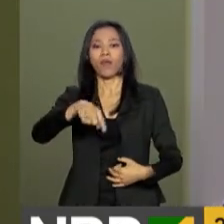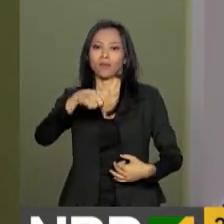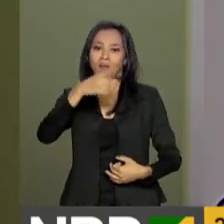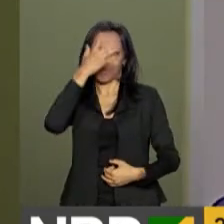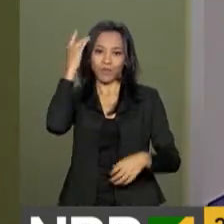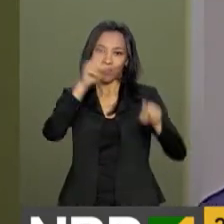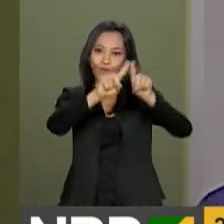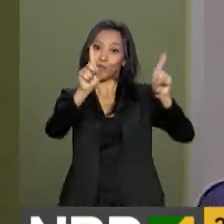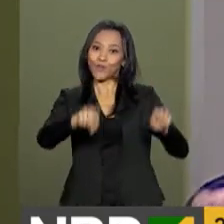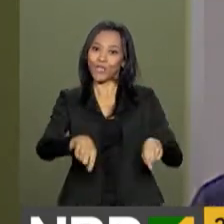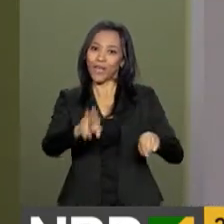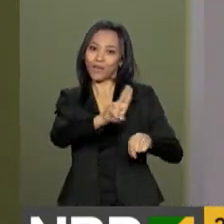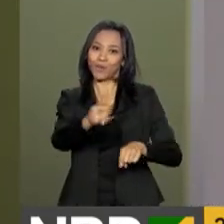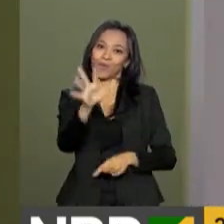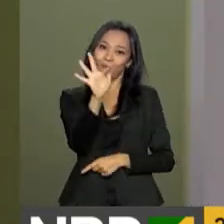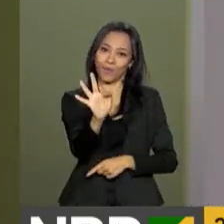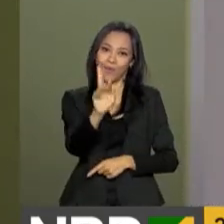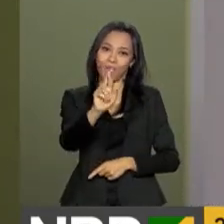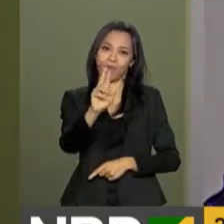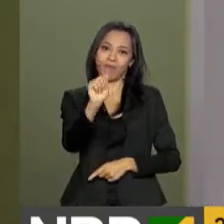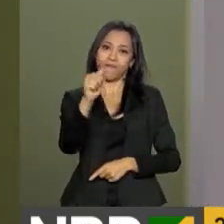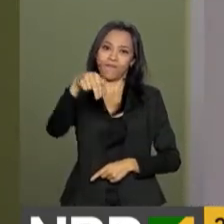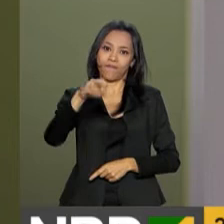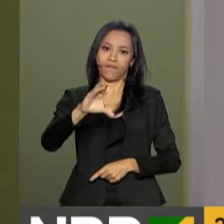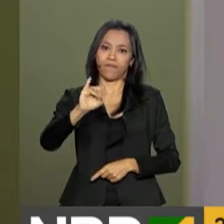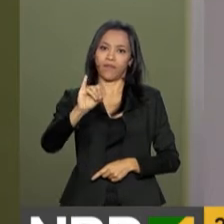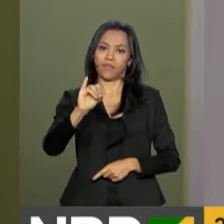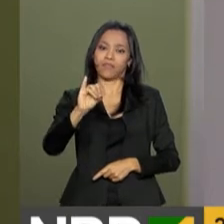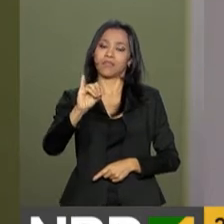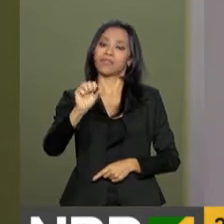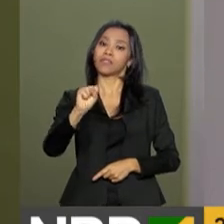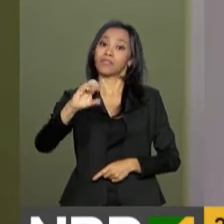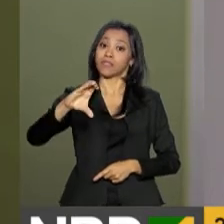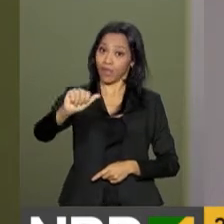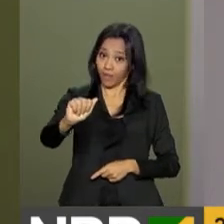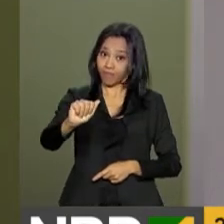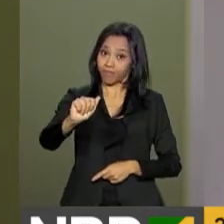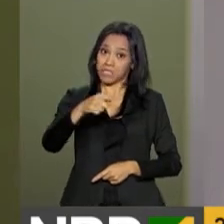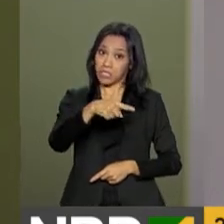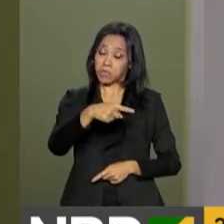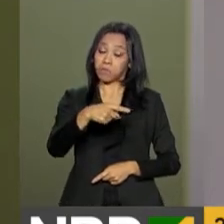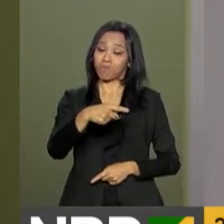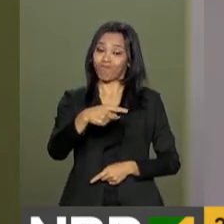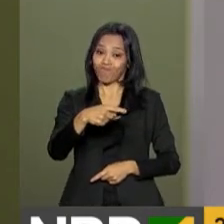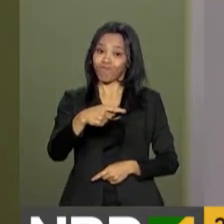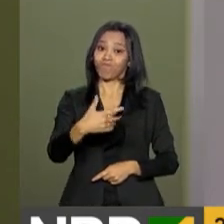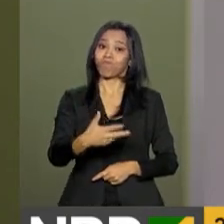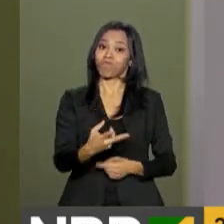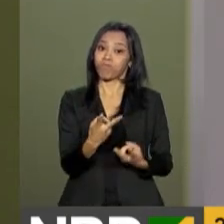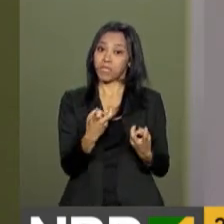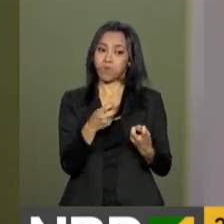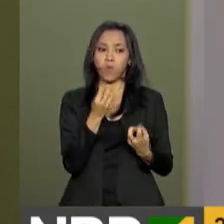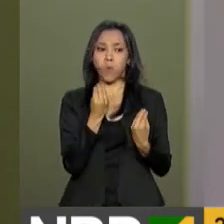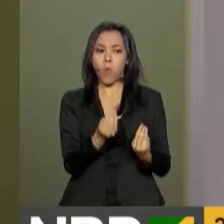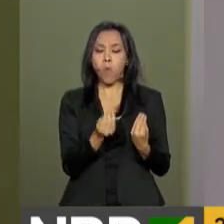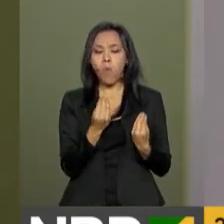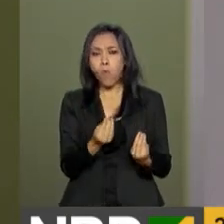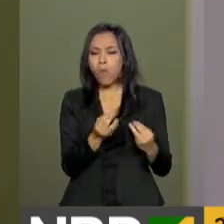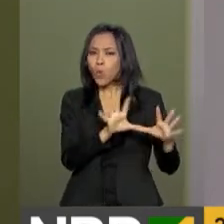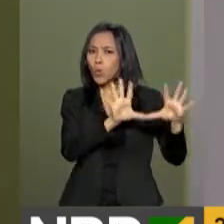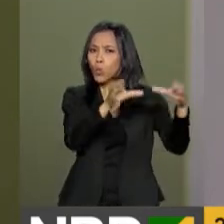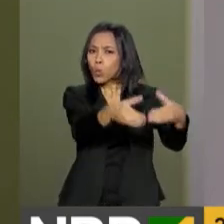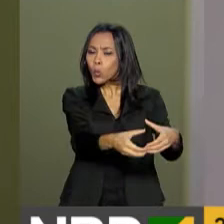francisca é interessante isso isto revela como a uma turma tem uma concepção